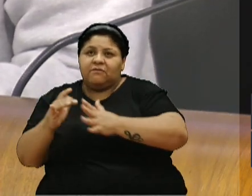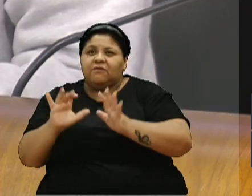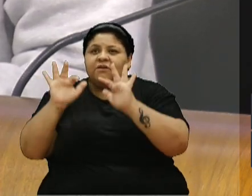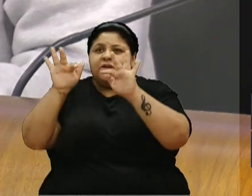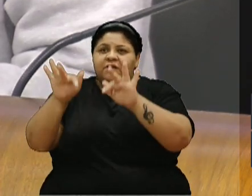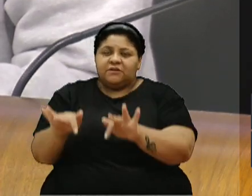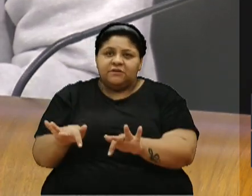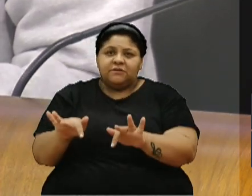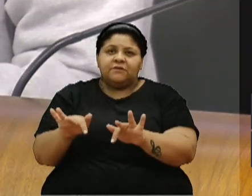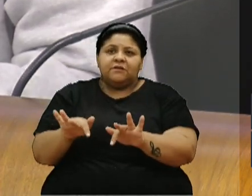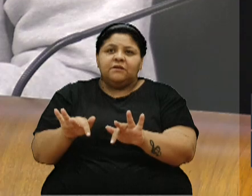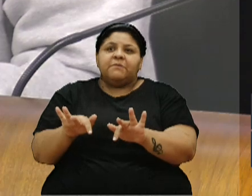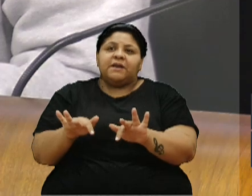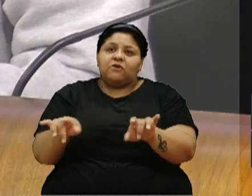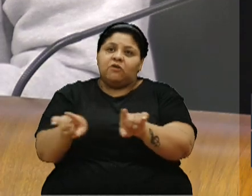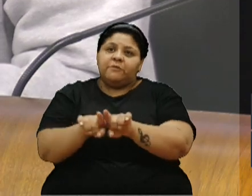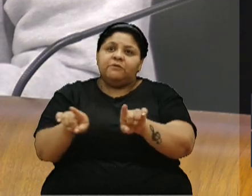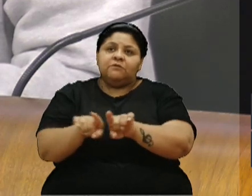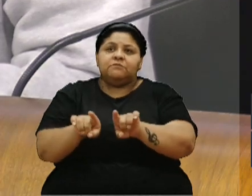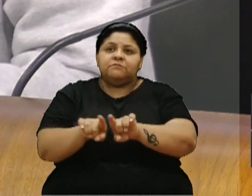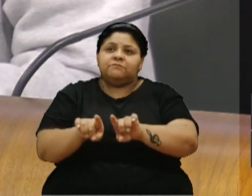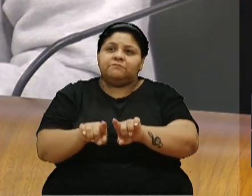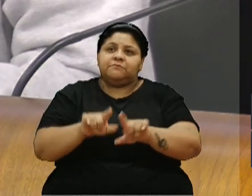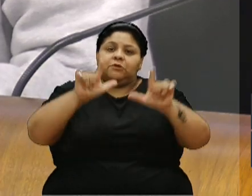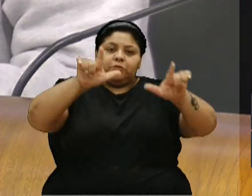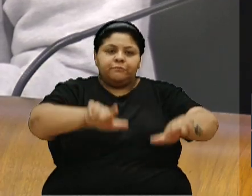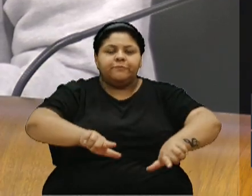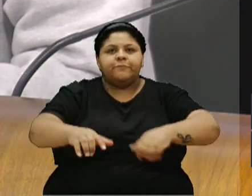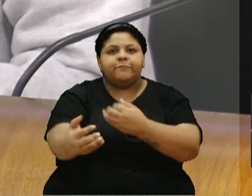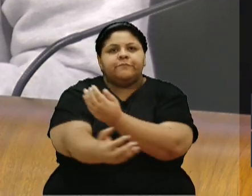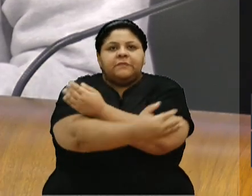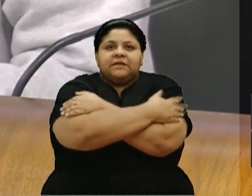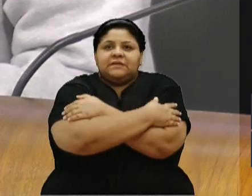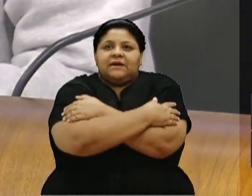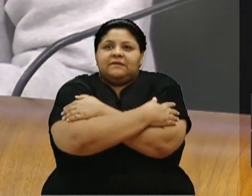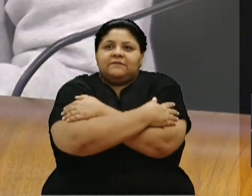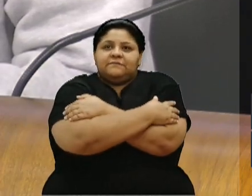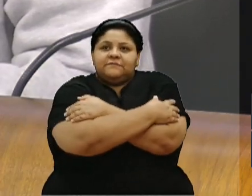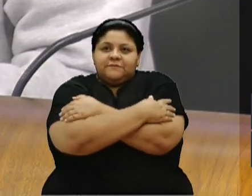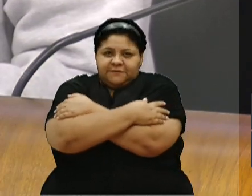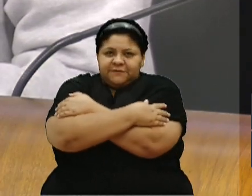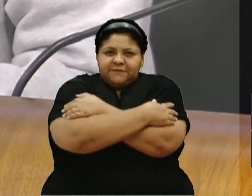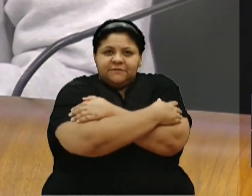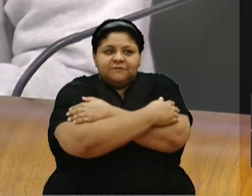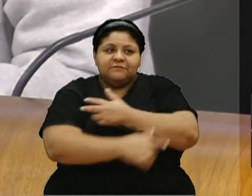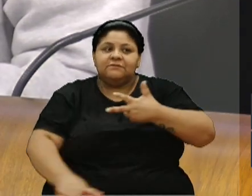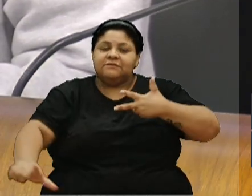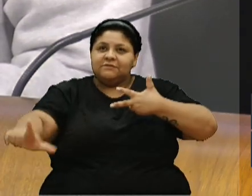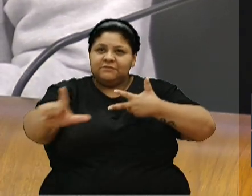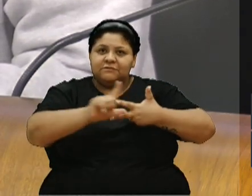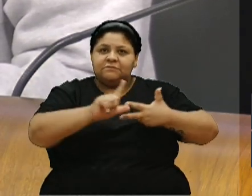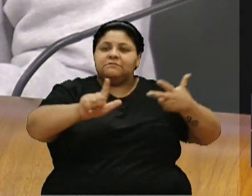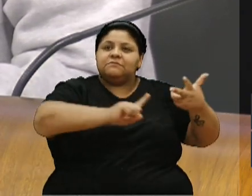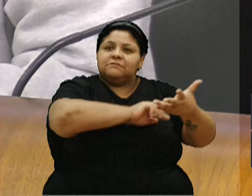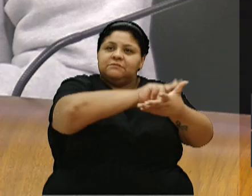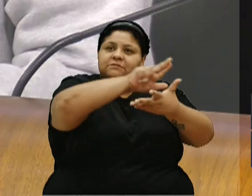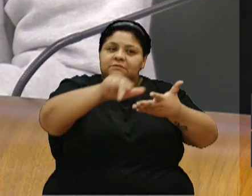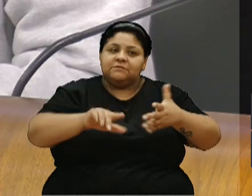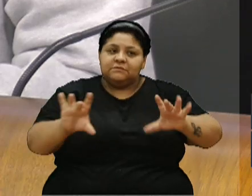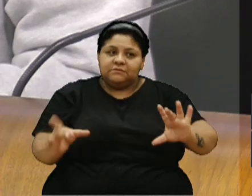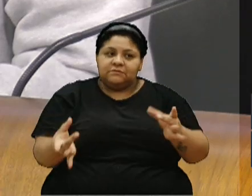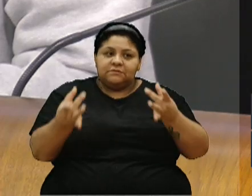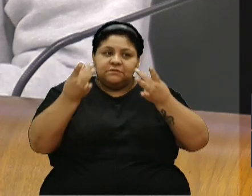de manicômios, a formalização de legislações diversas, né, a implementação da rede de